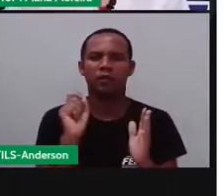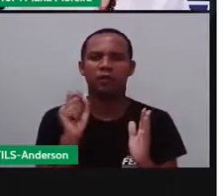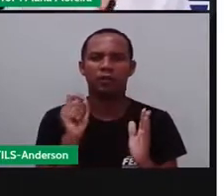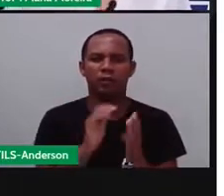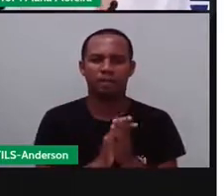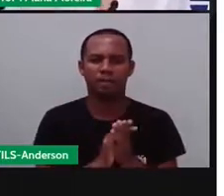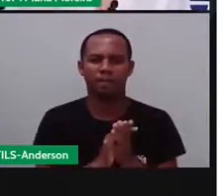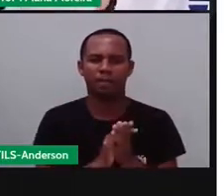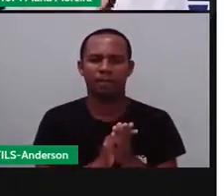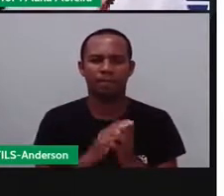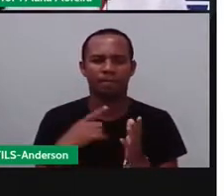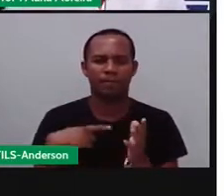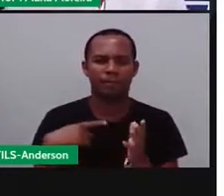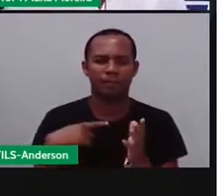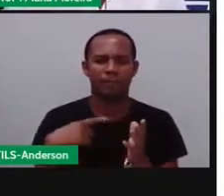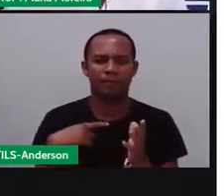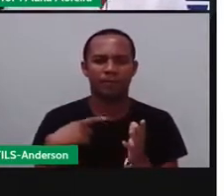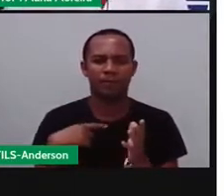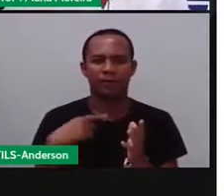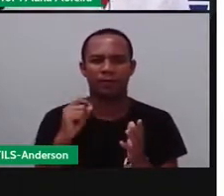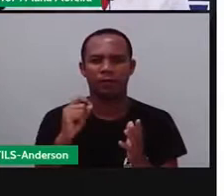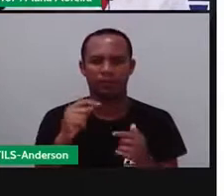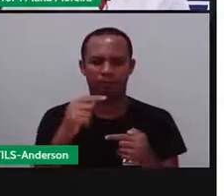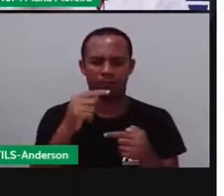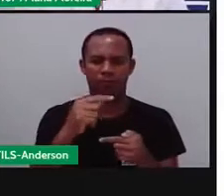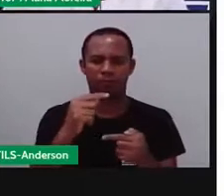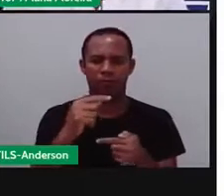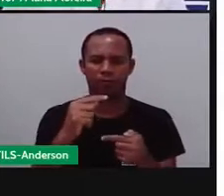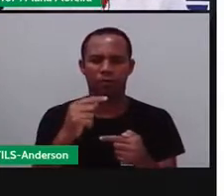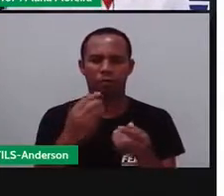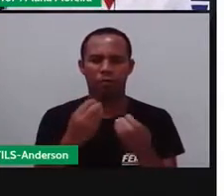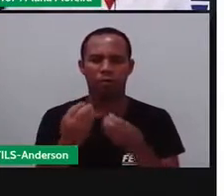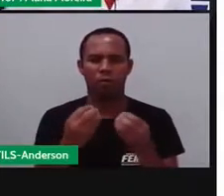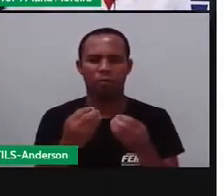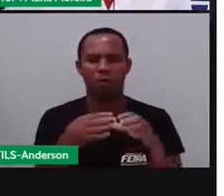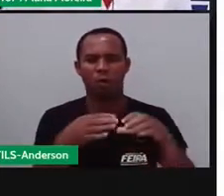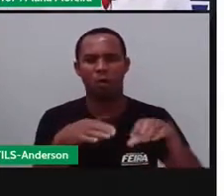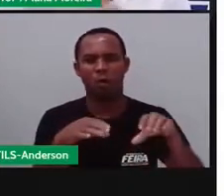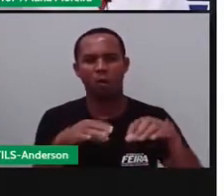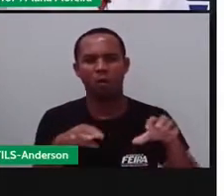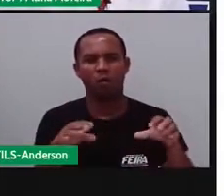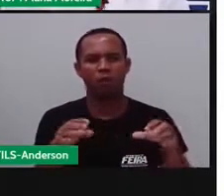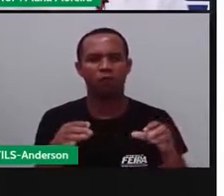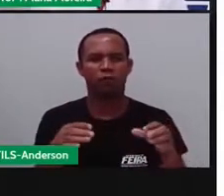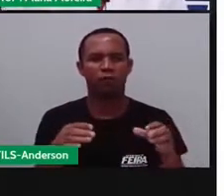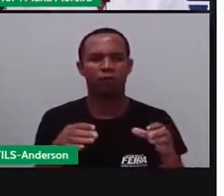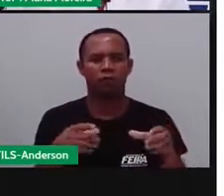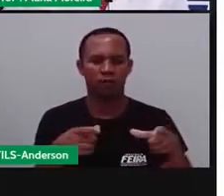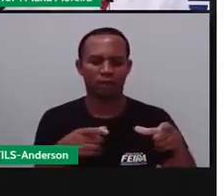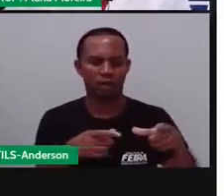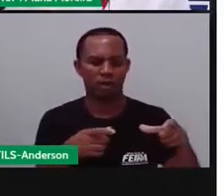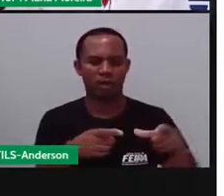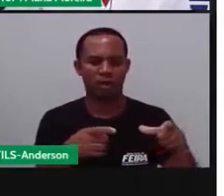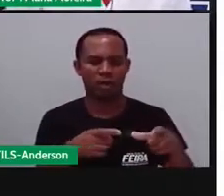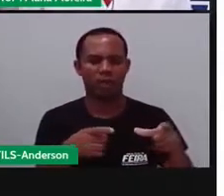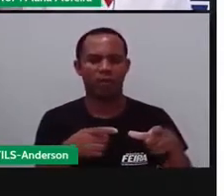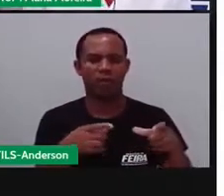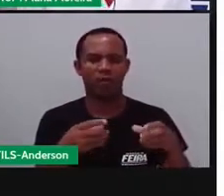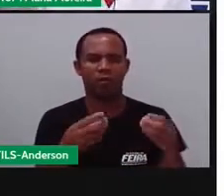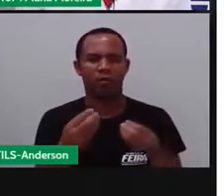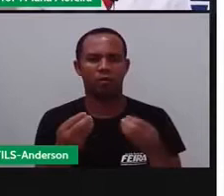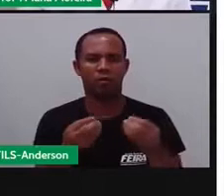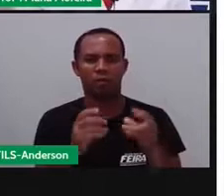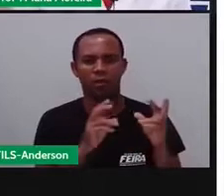o Gabriel falou, tem isso aí na receita de pudim. Ah, tantos ovos, né? Uma lata de leite condensado e a